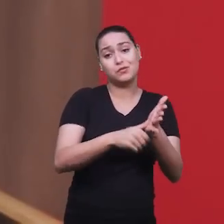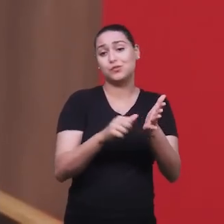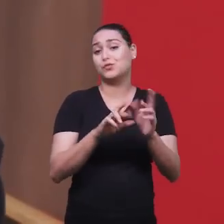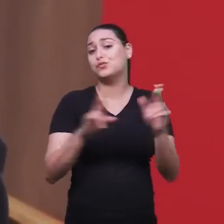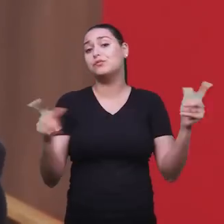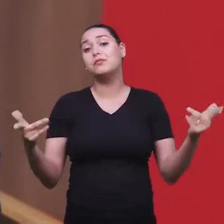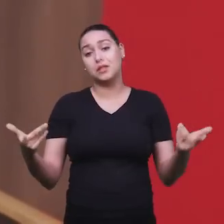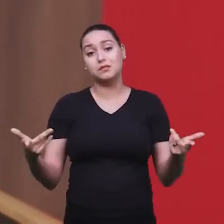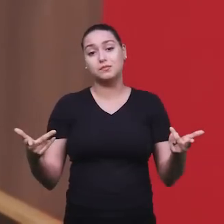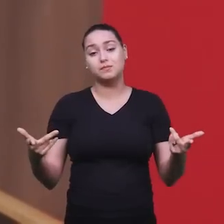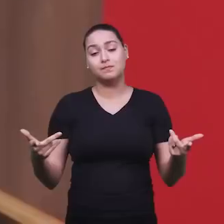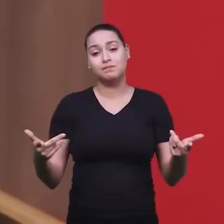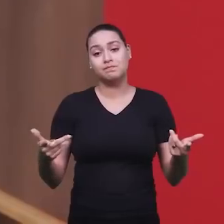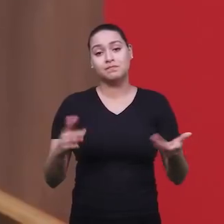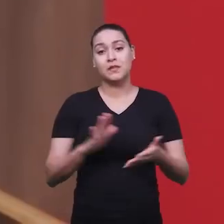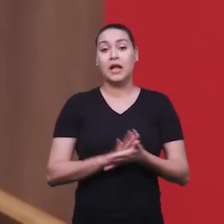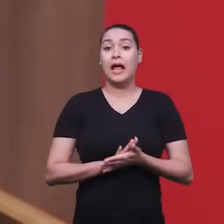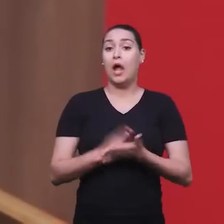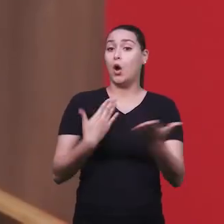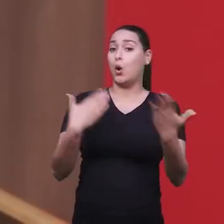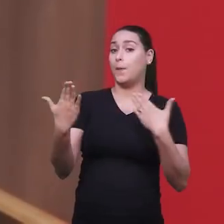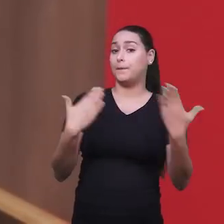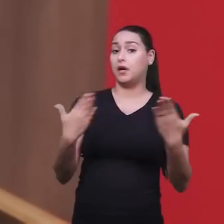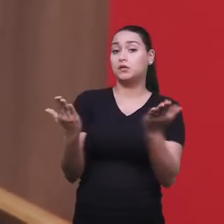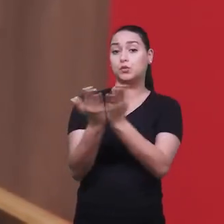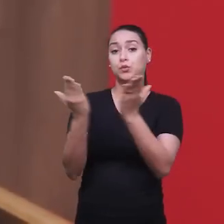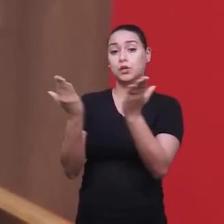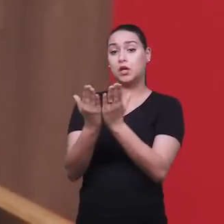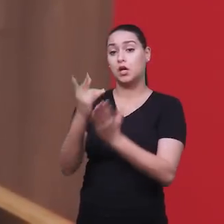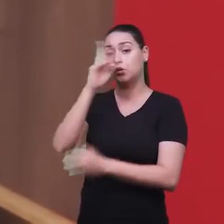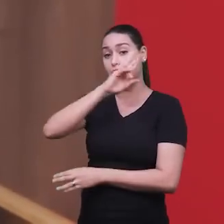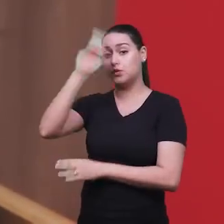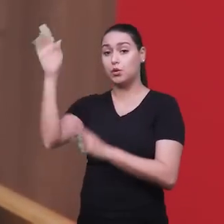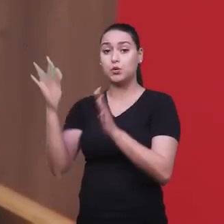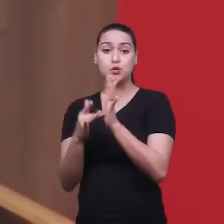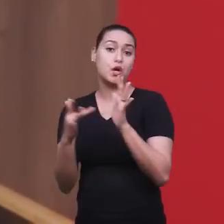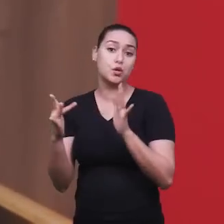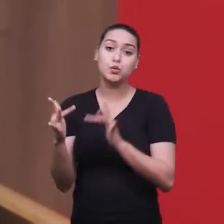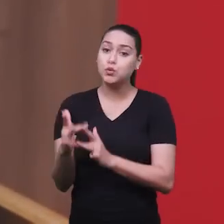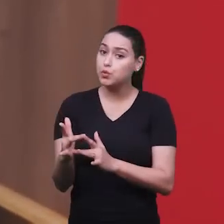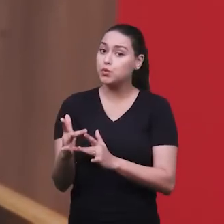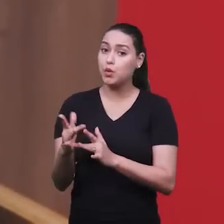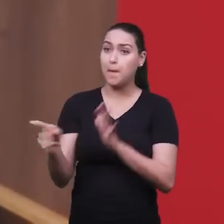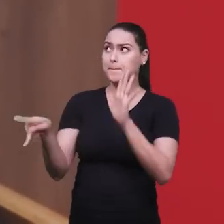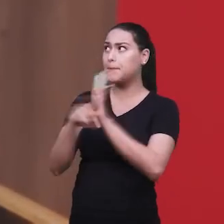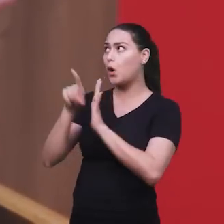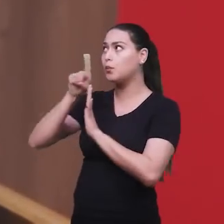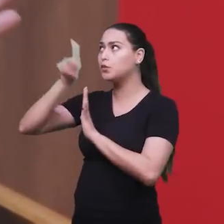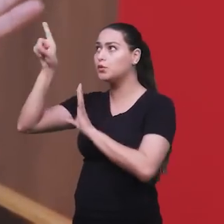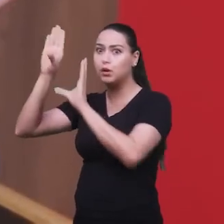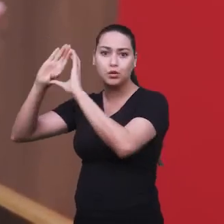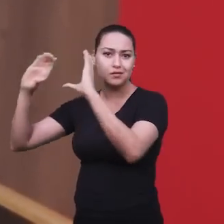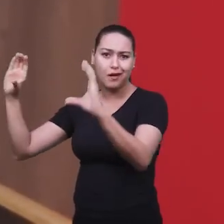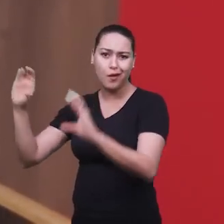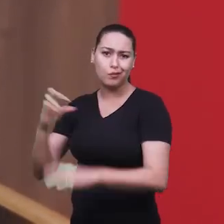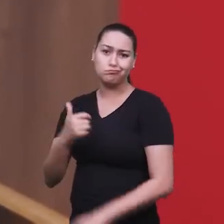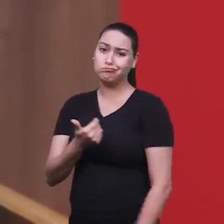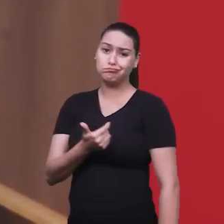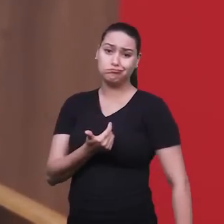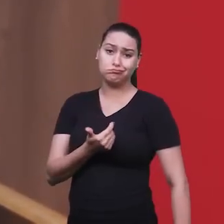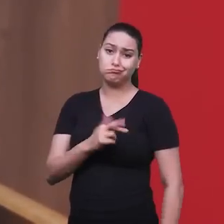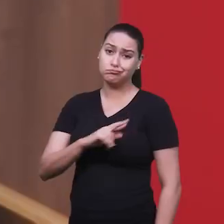é aquele que não tem essa identificação como crente em Jesus, ou seja, ele não